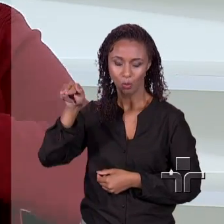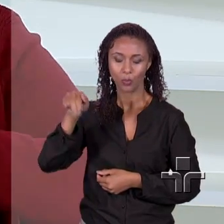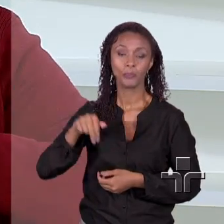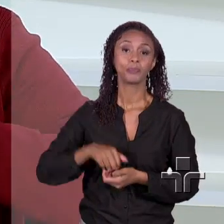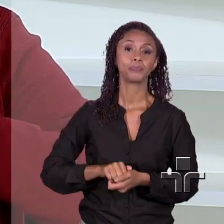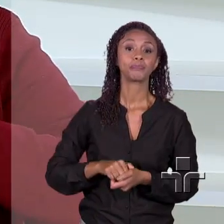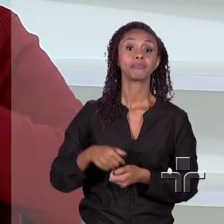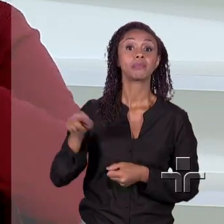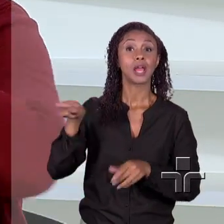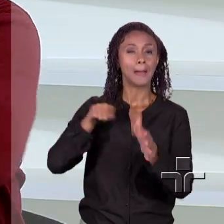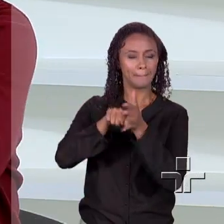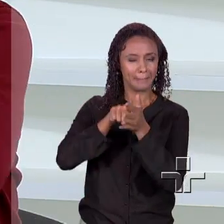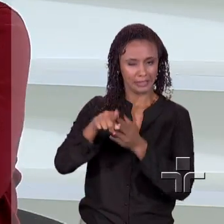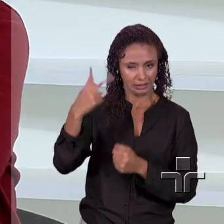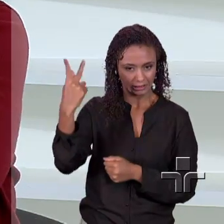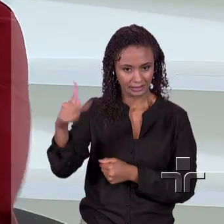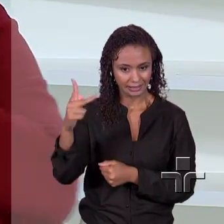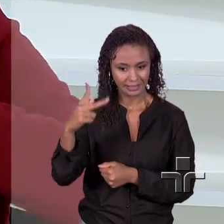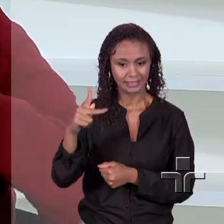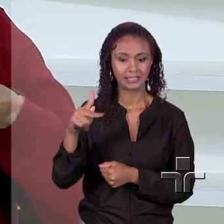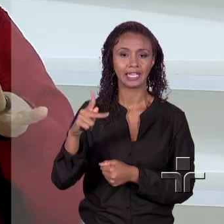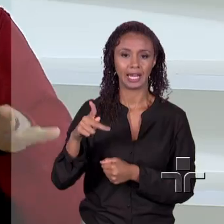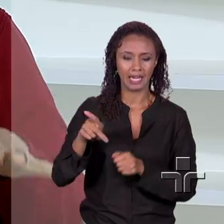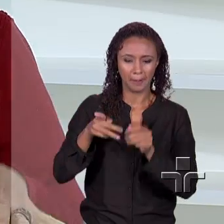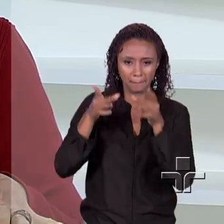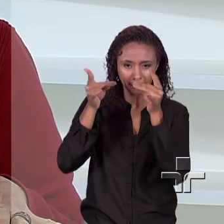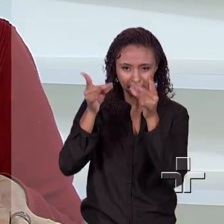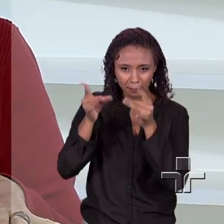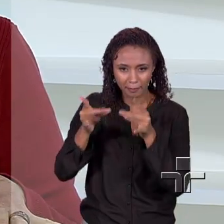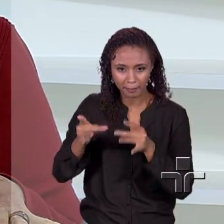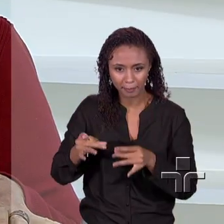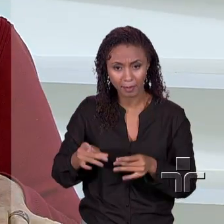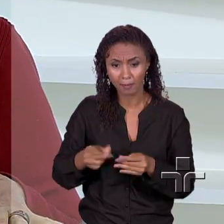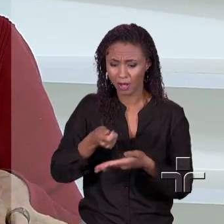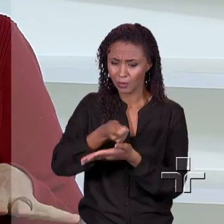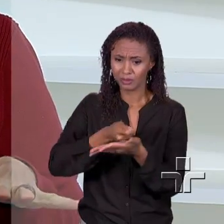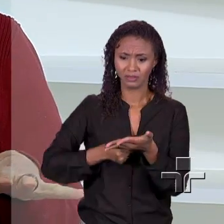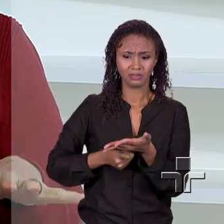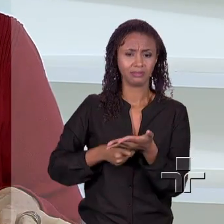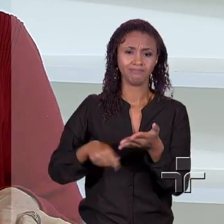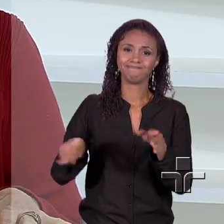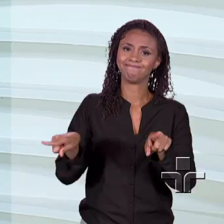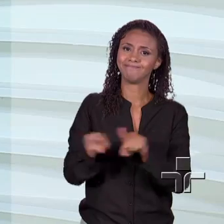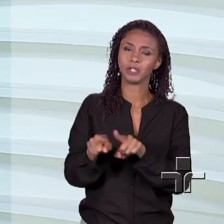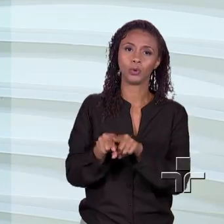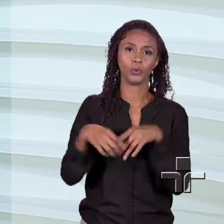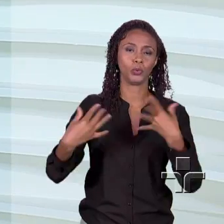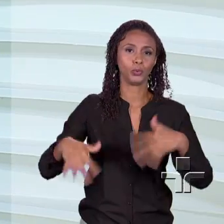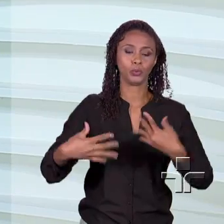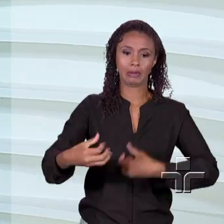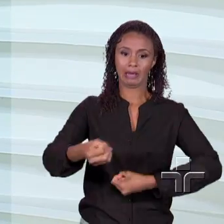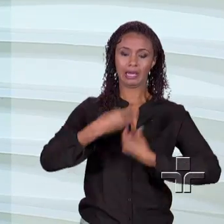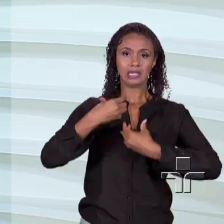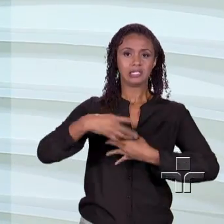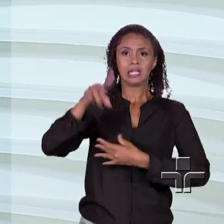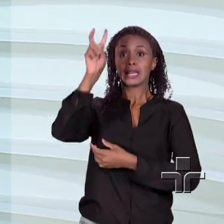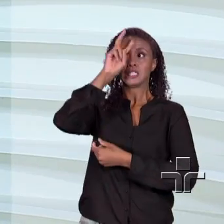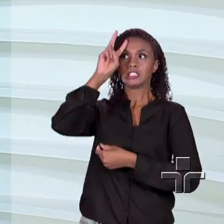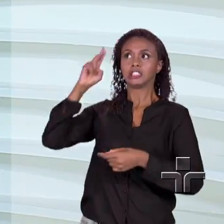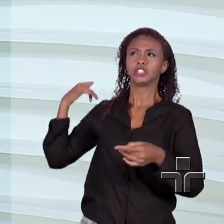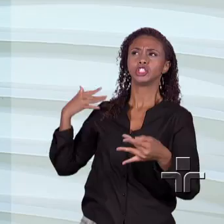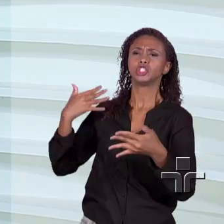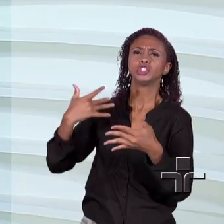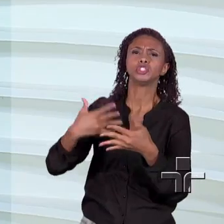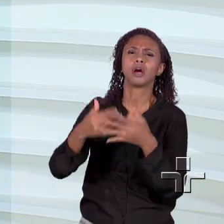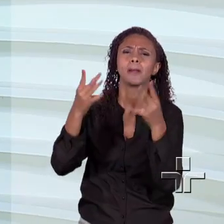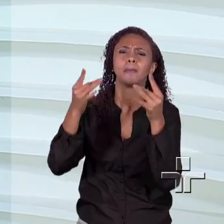pesquisa delicada e extensa que ele fez, o texto dele é uma aula de história, delicadíssima aula